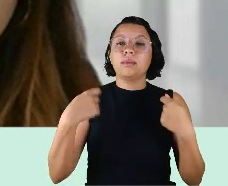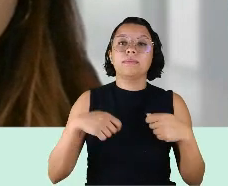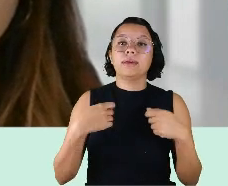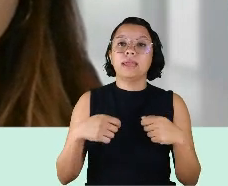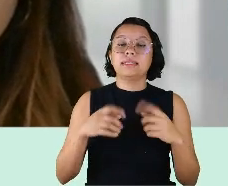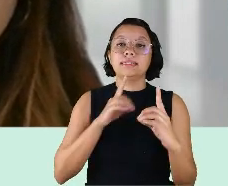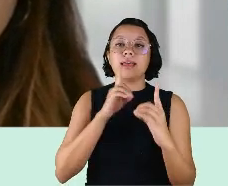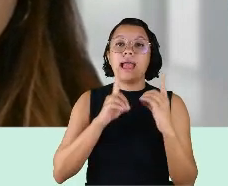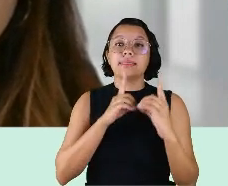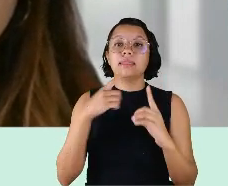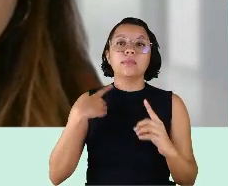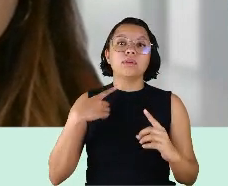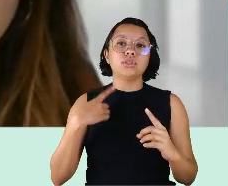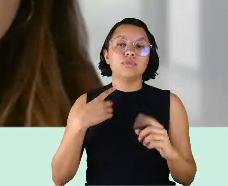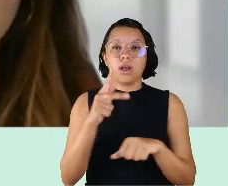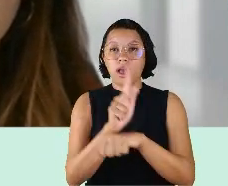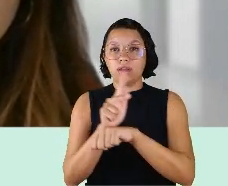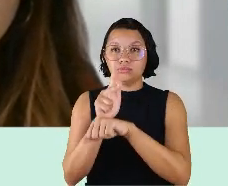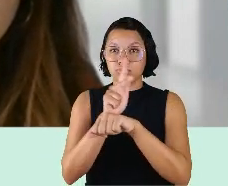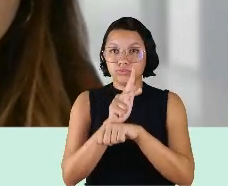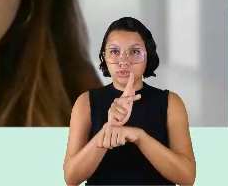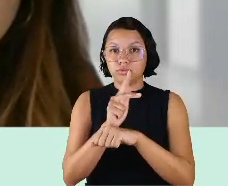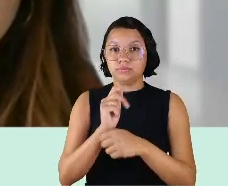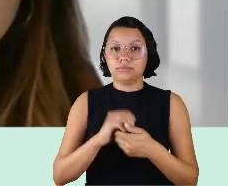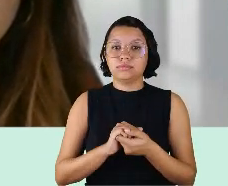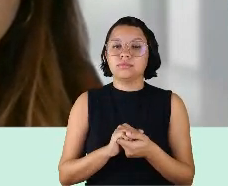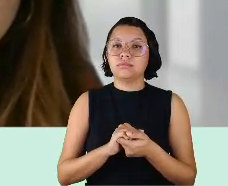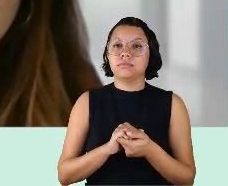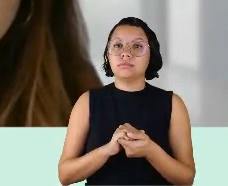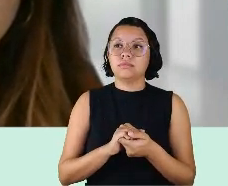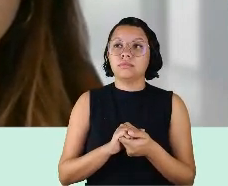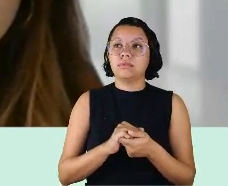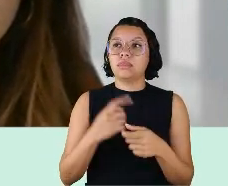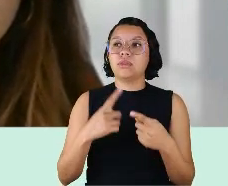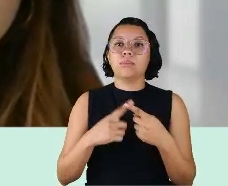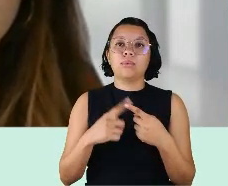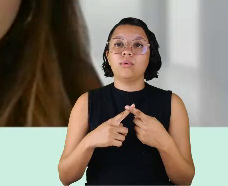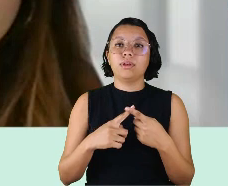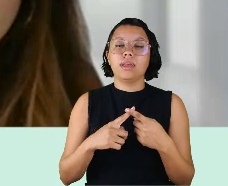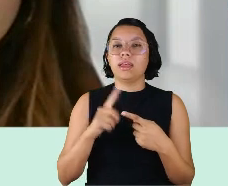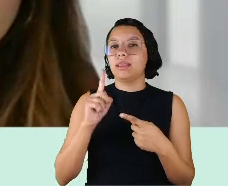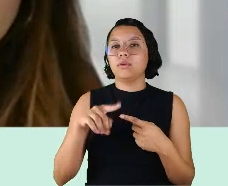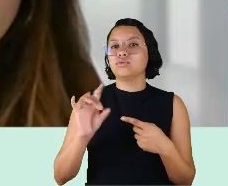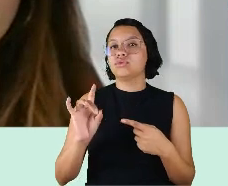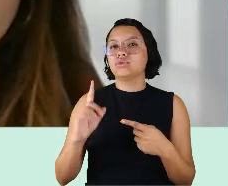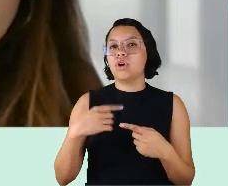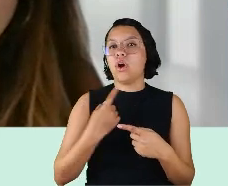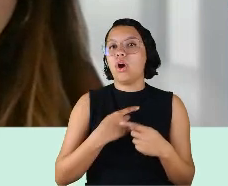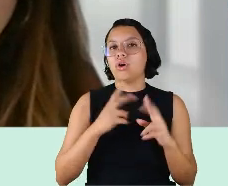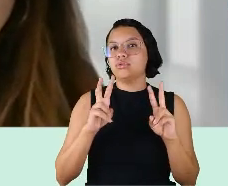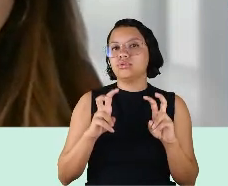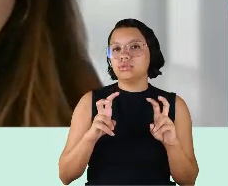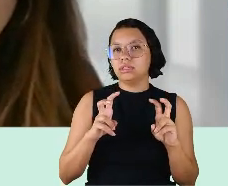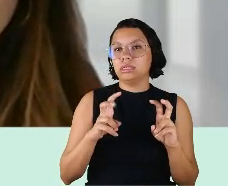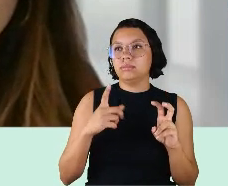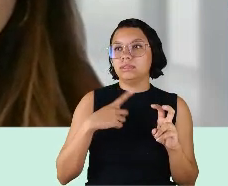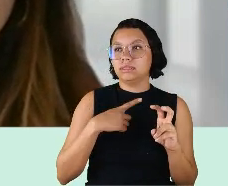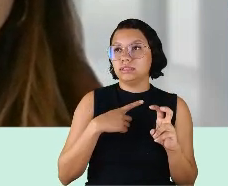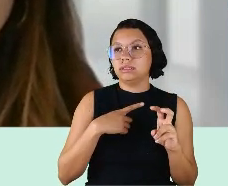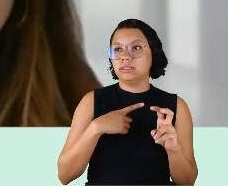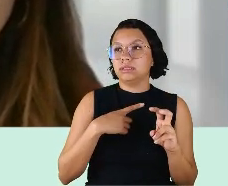que atender os advogados por videoconferência, porque não são só os nossos temas, tem